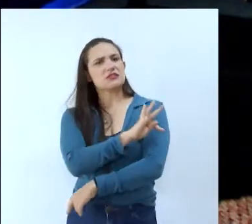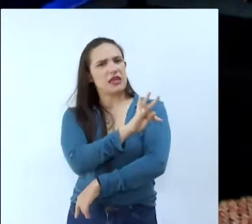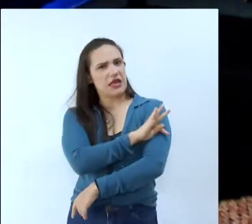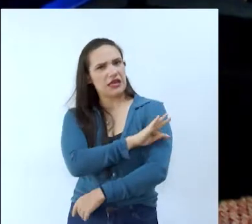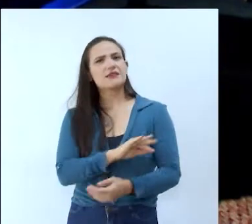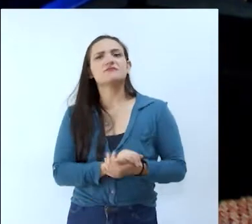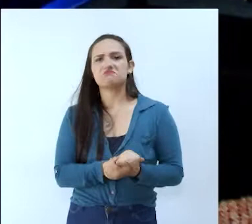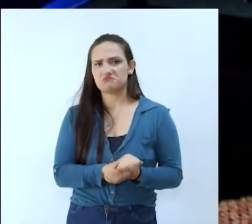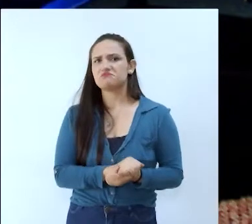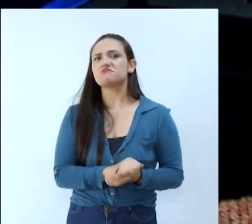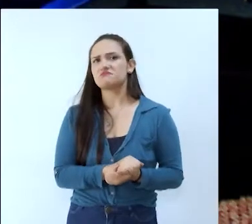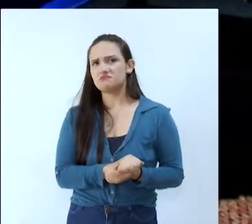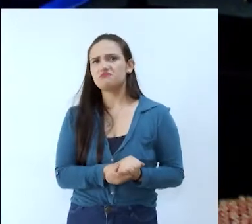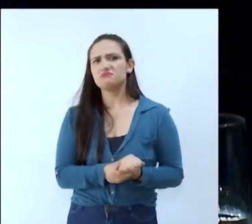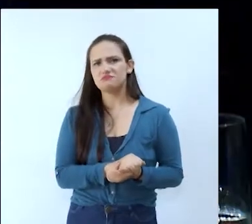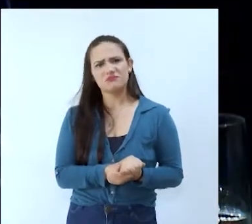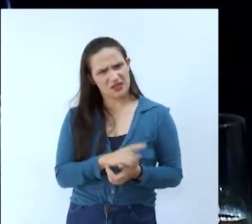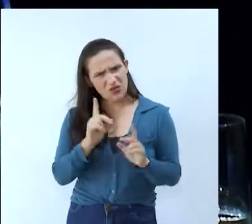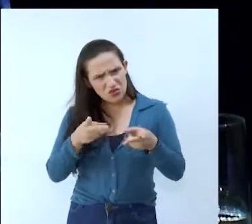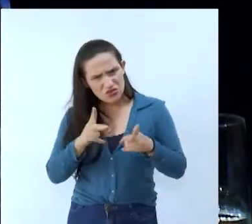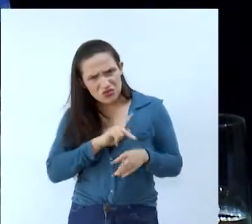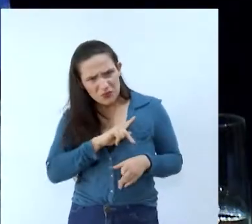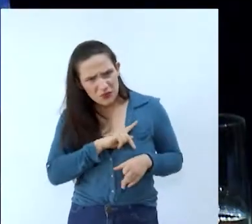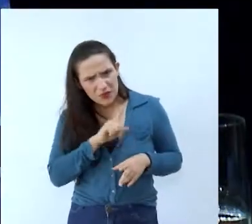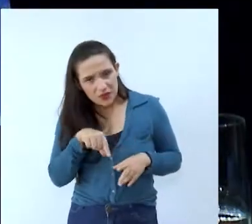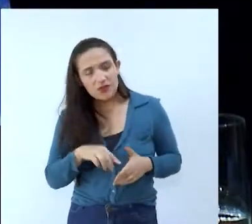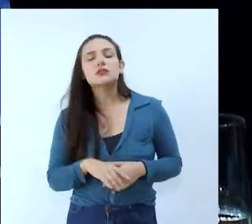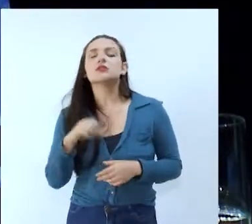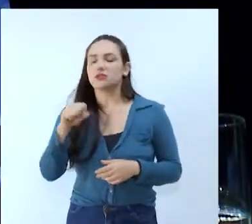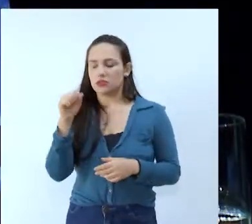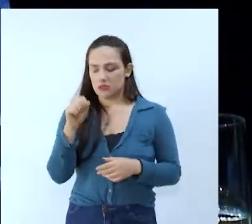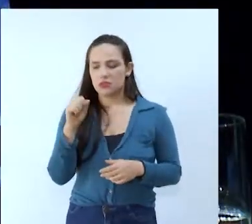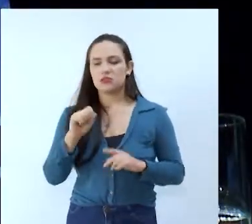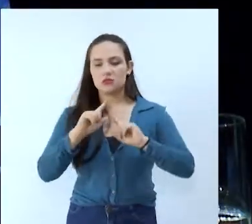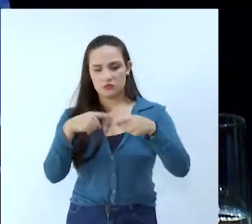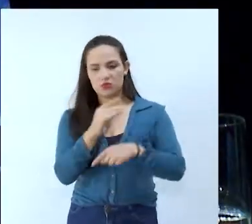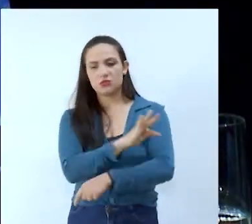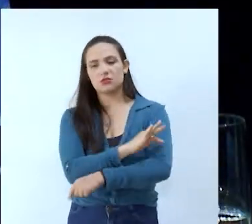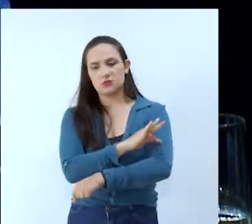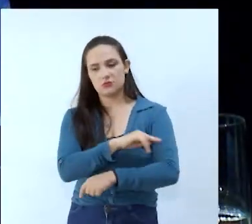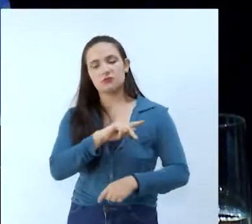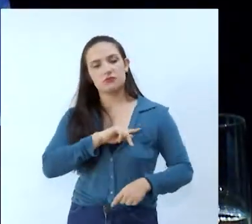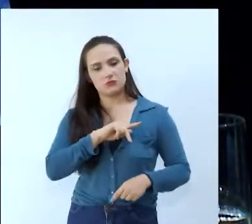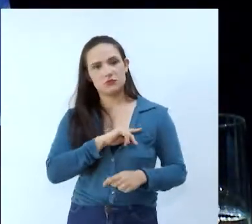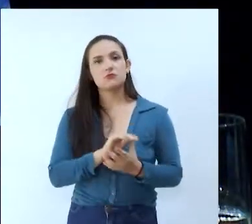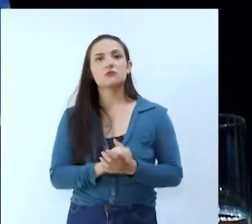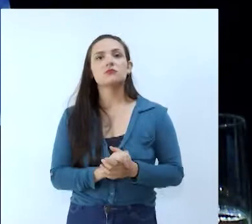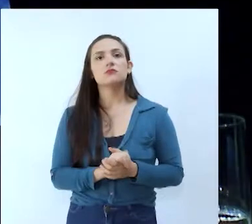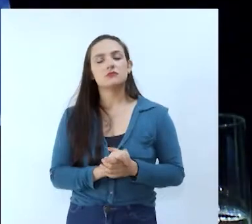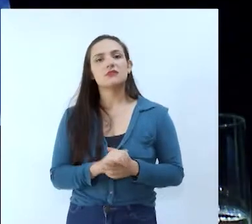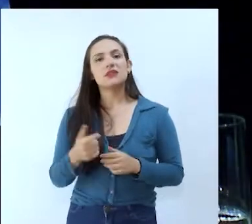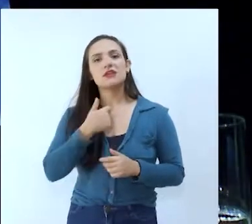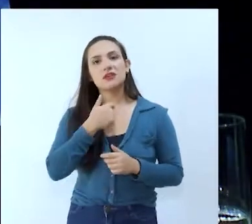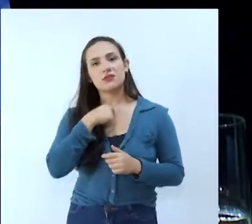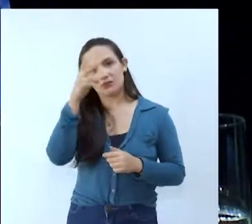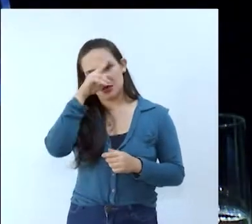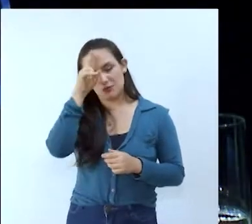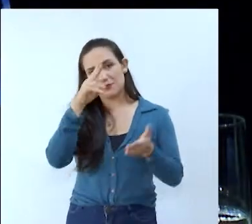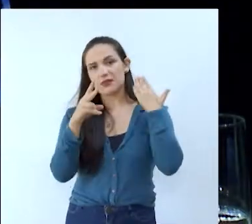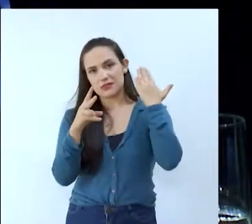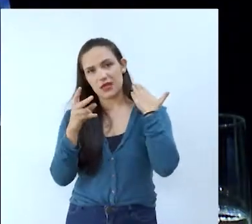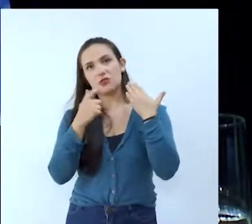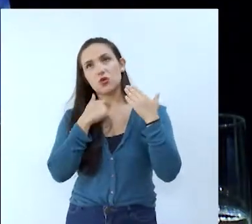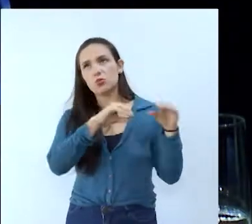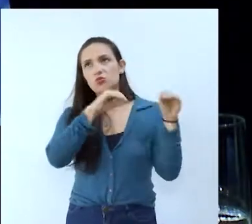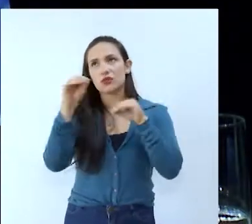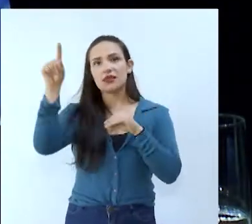quando é que você teve a oportunidade do Palmeiras? Aliás, vamos até para... Porque tem muita fantasia, né, nessa questão do futebol, né? A gente sabe que tem muito sofrimento. Você